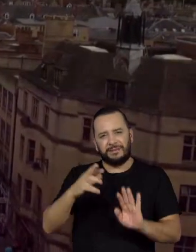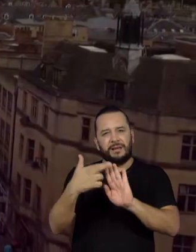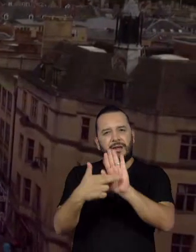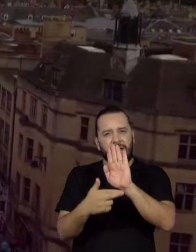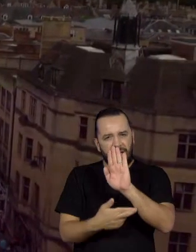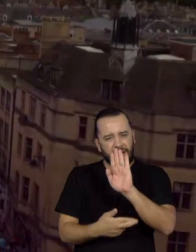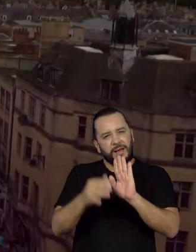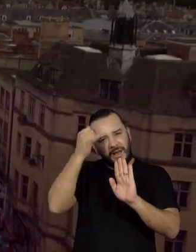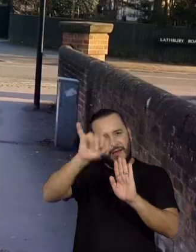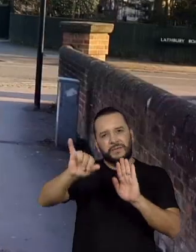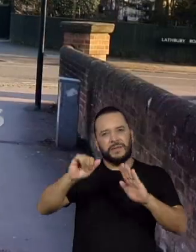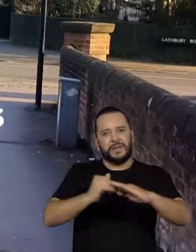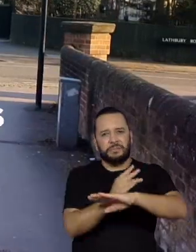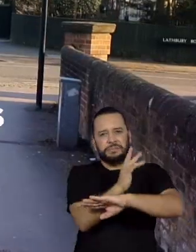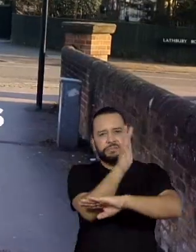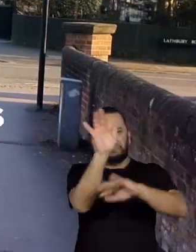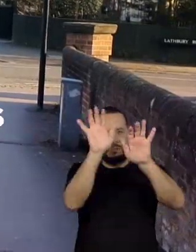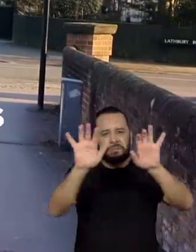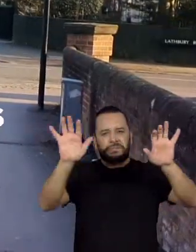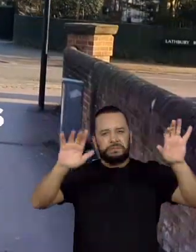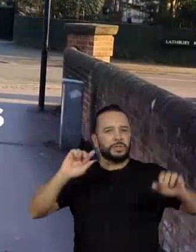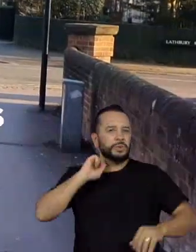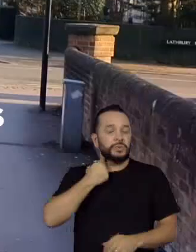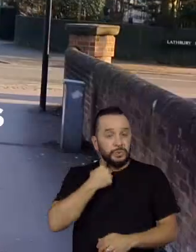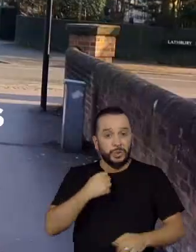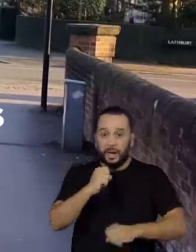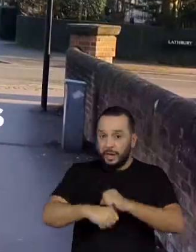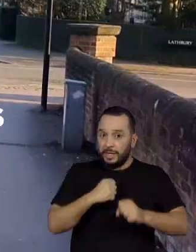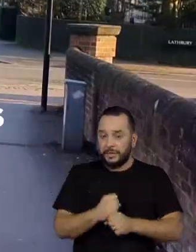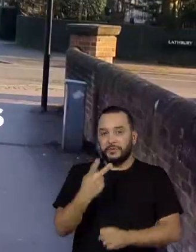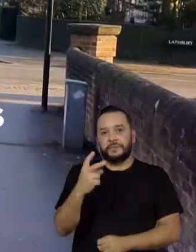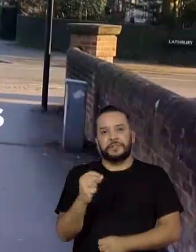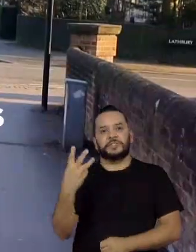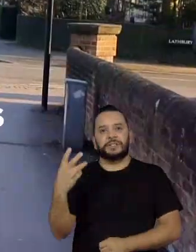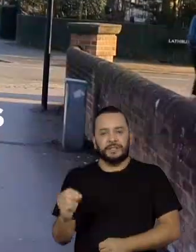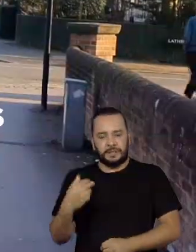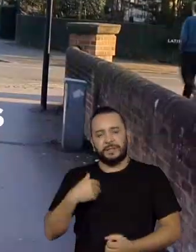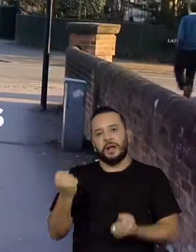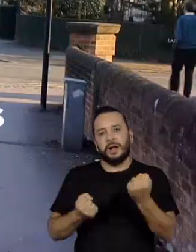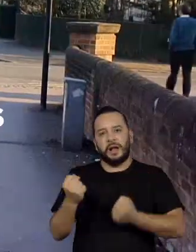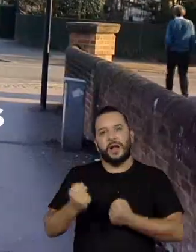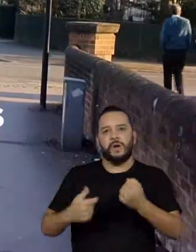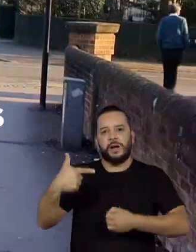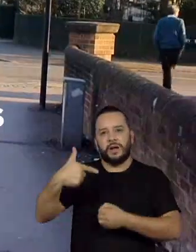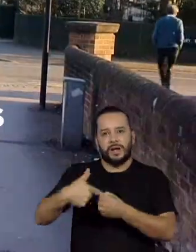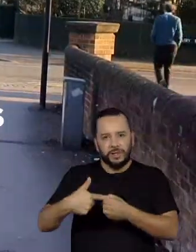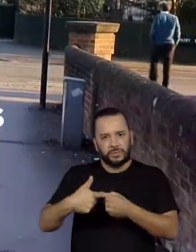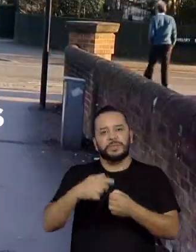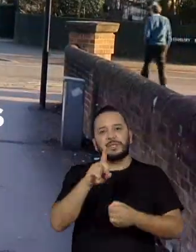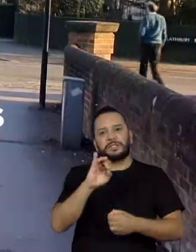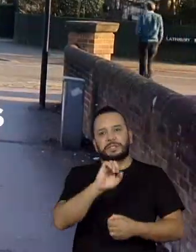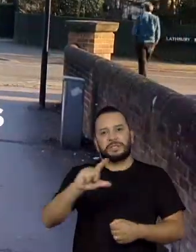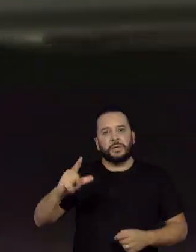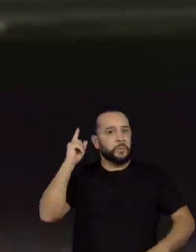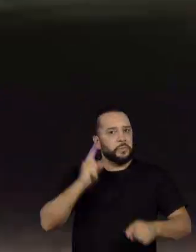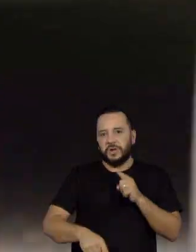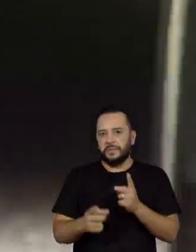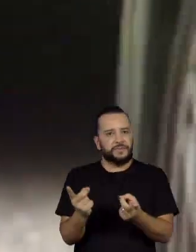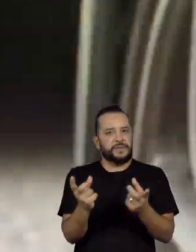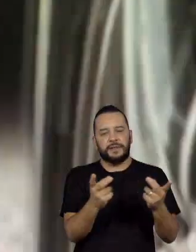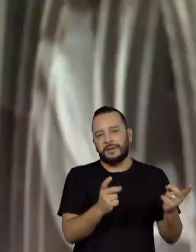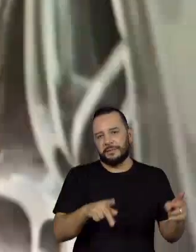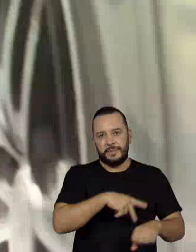emissão de poluentes. A partir de 2030, carros movidos a gasolina e diesel não serão mais vendidos no país. E